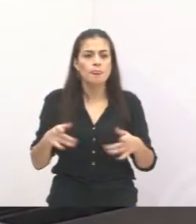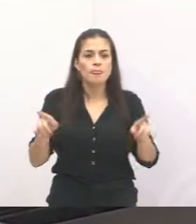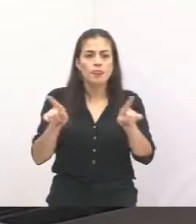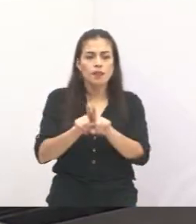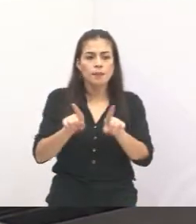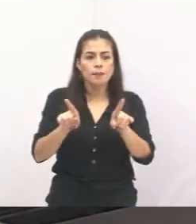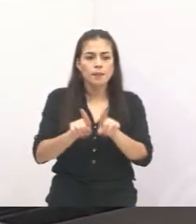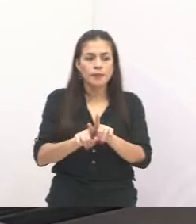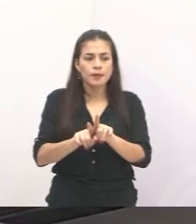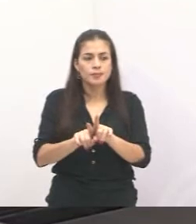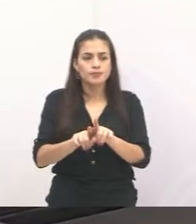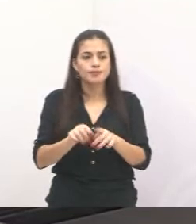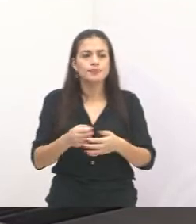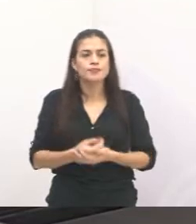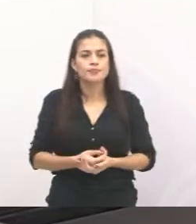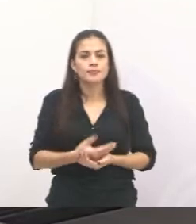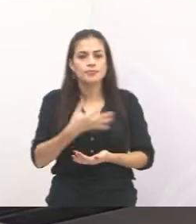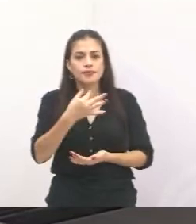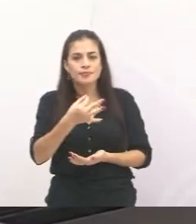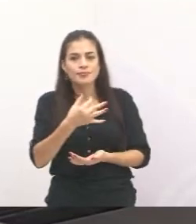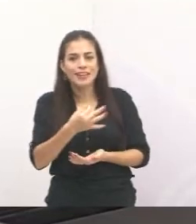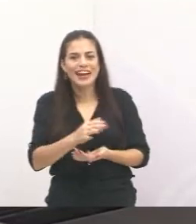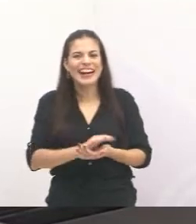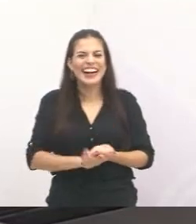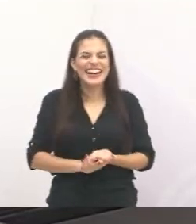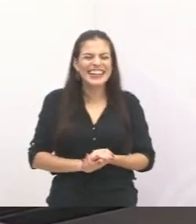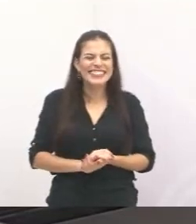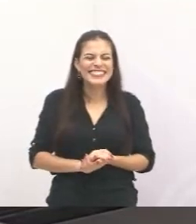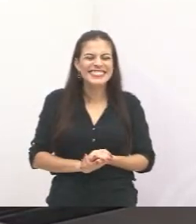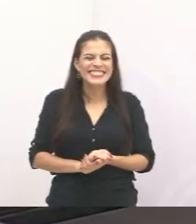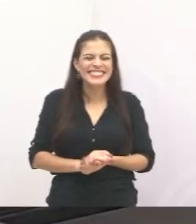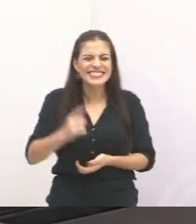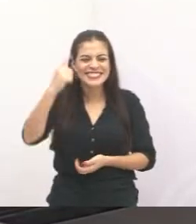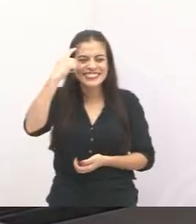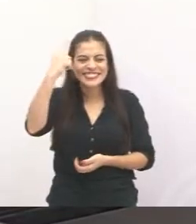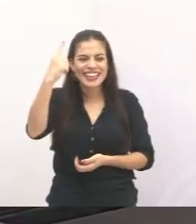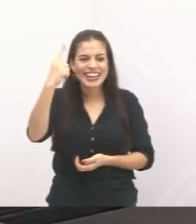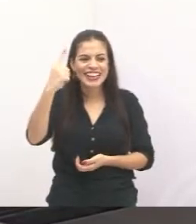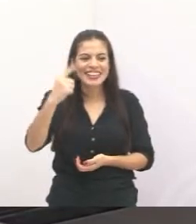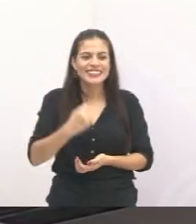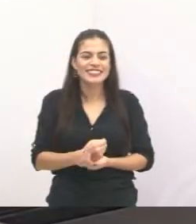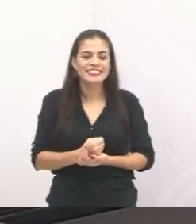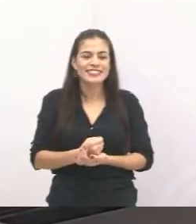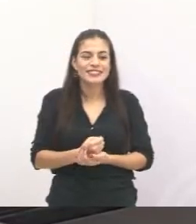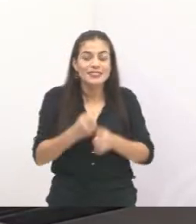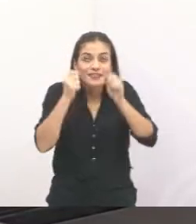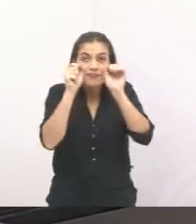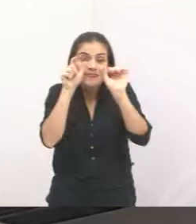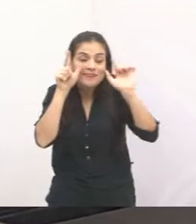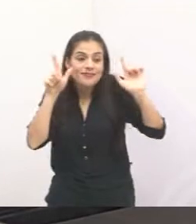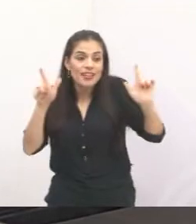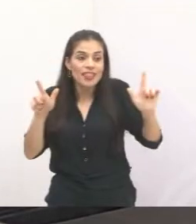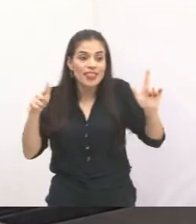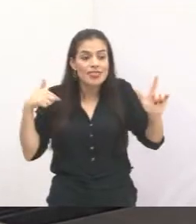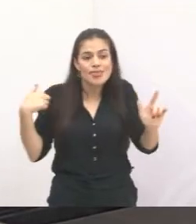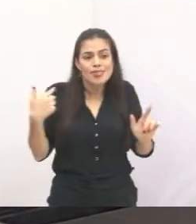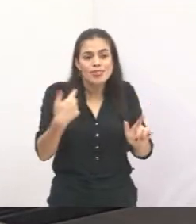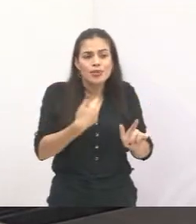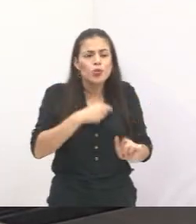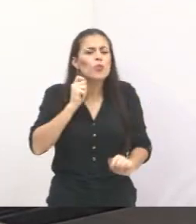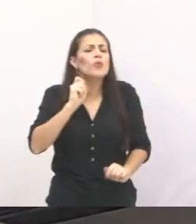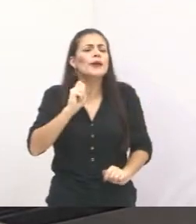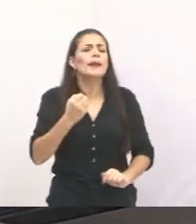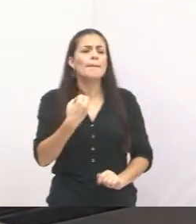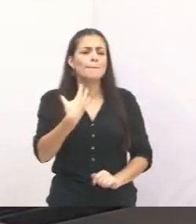nos fazer as colocações, colocar as suas ideias, despertar em nós o que seria bom para todos